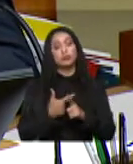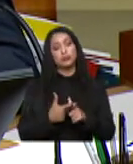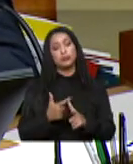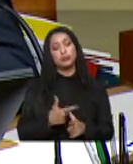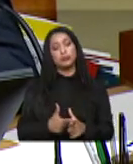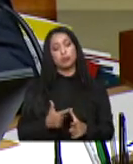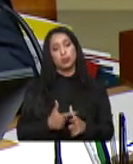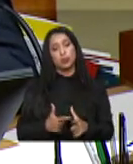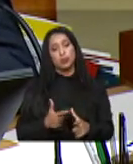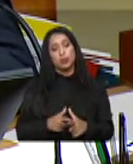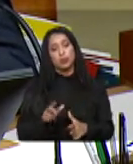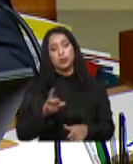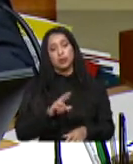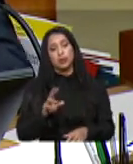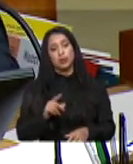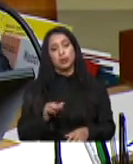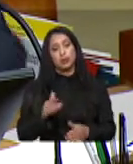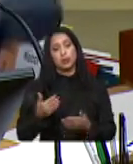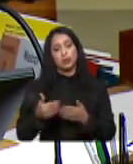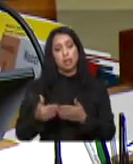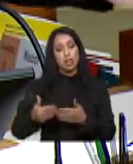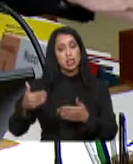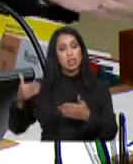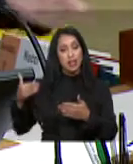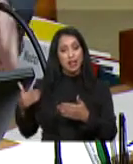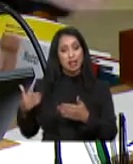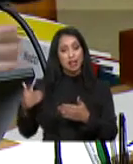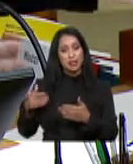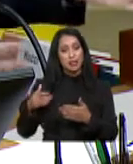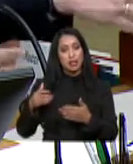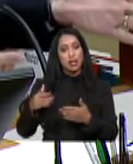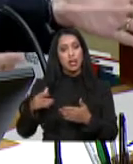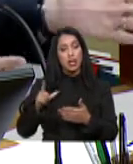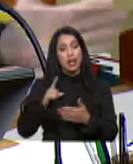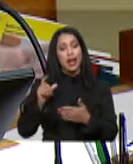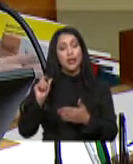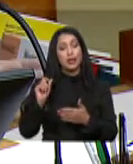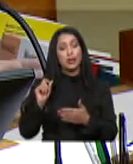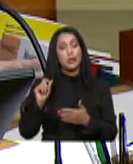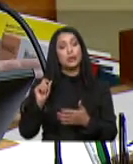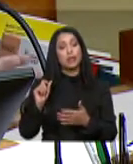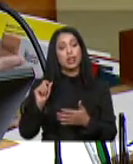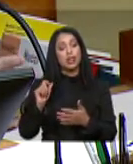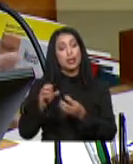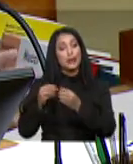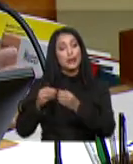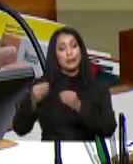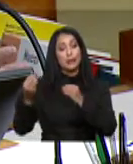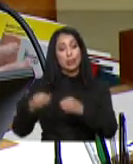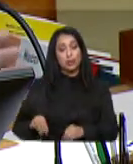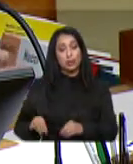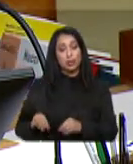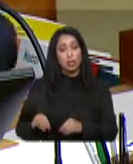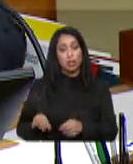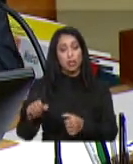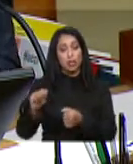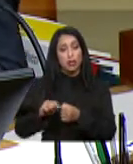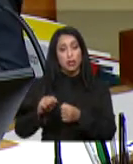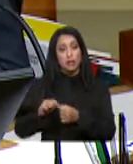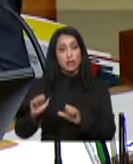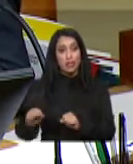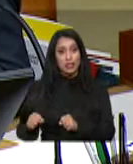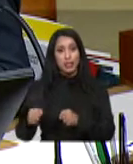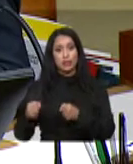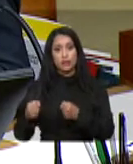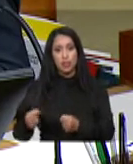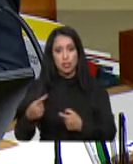não darmos o efeito ex nunc, prejudicarmos atos que tenham sido praticados na defesa da